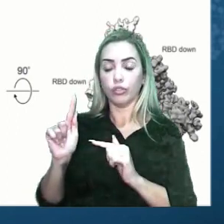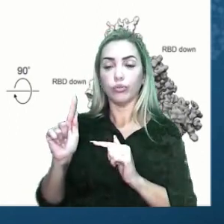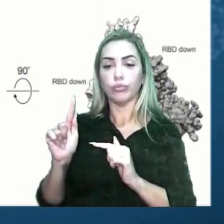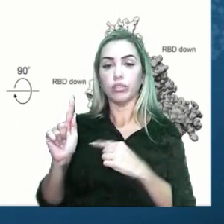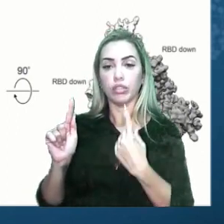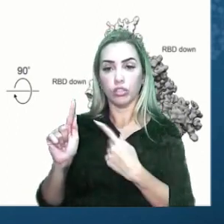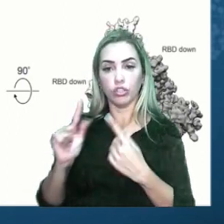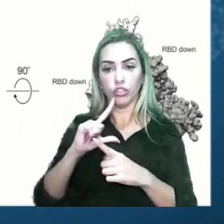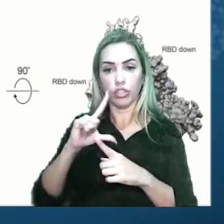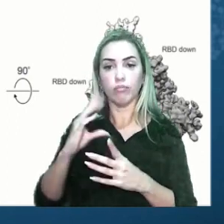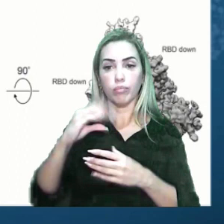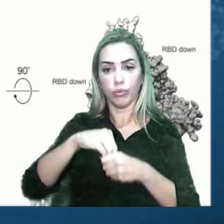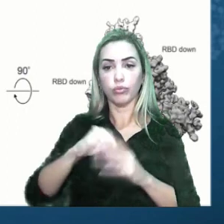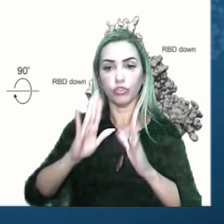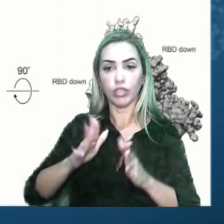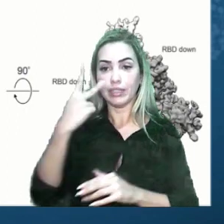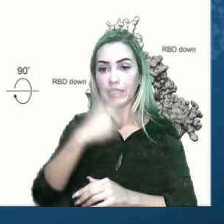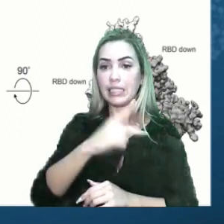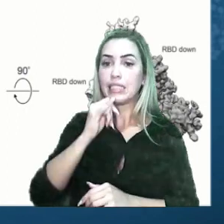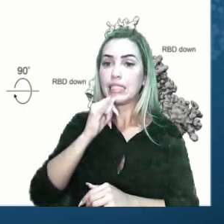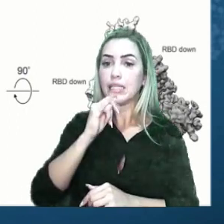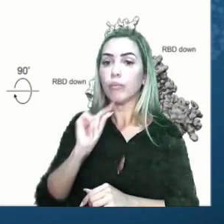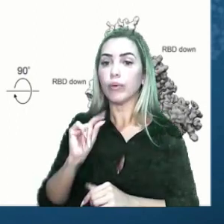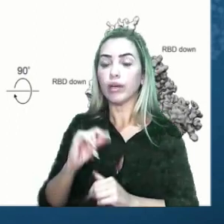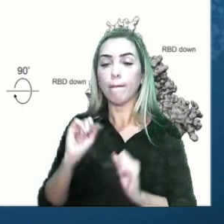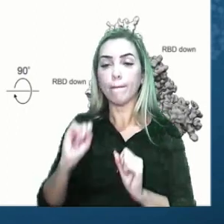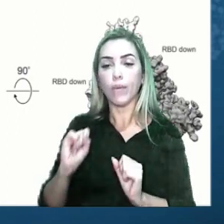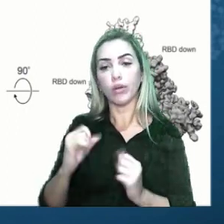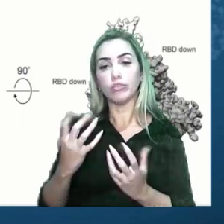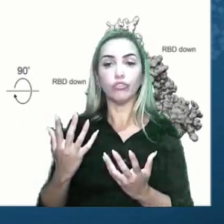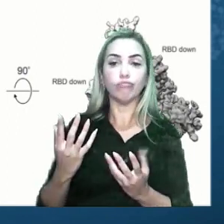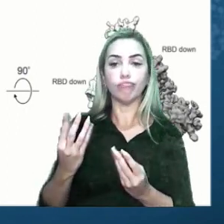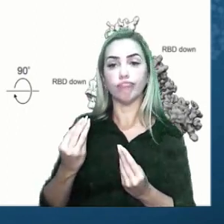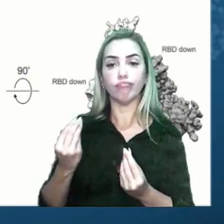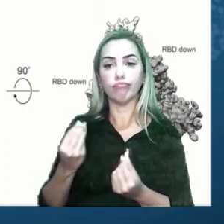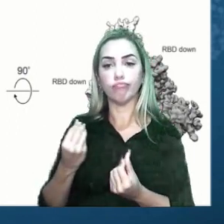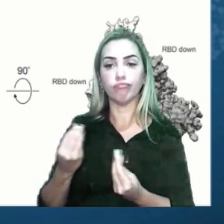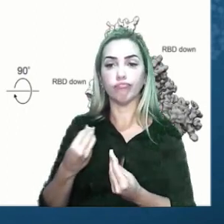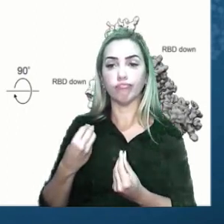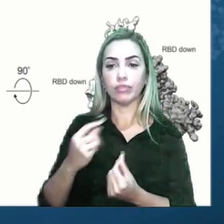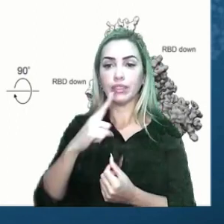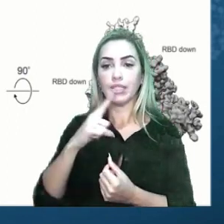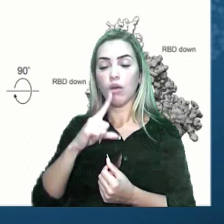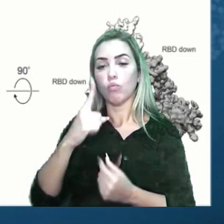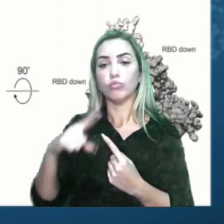foi adicionado, e nesse caso pode ser com algum